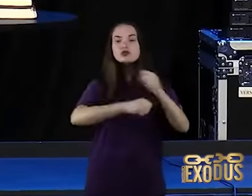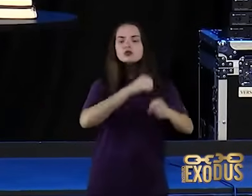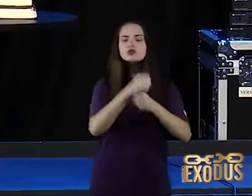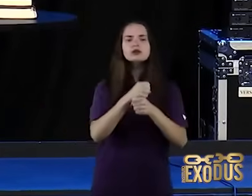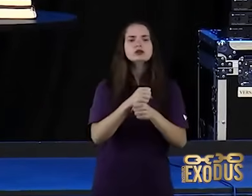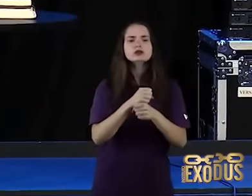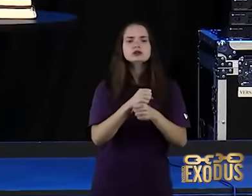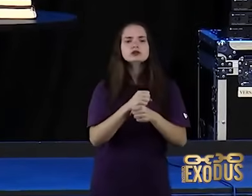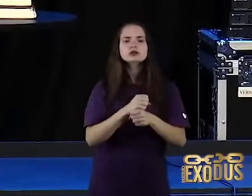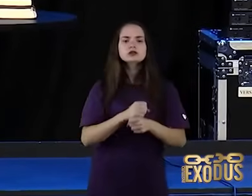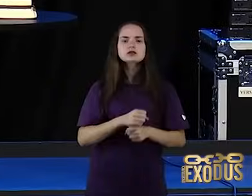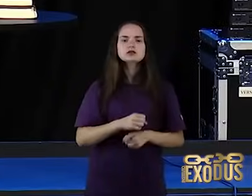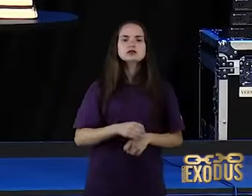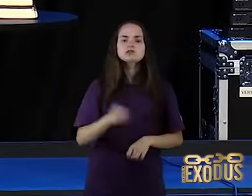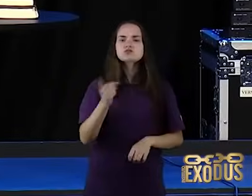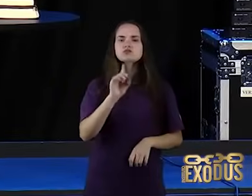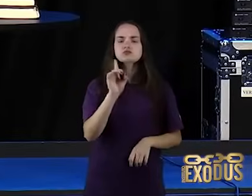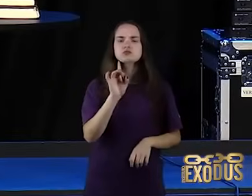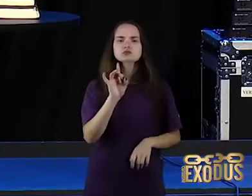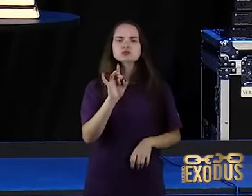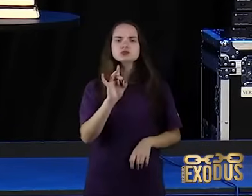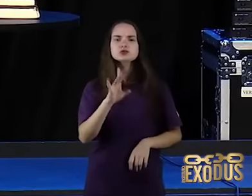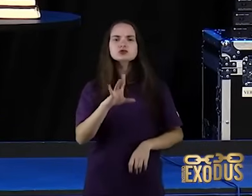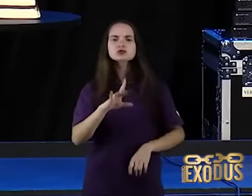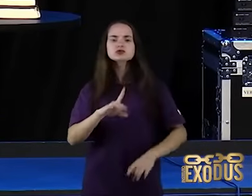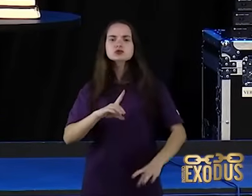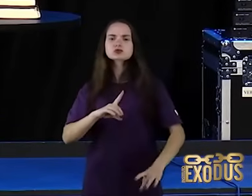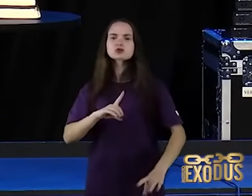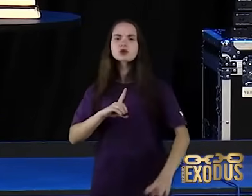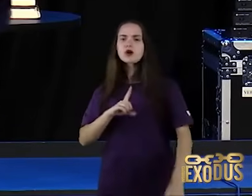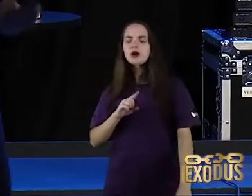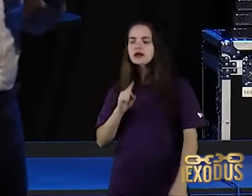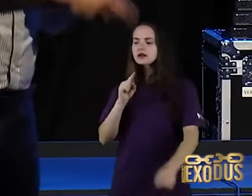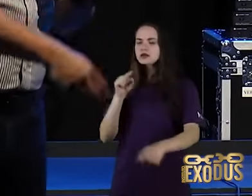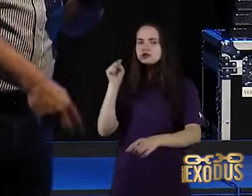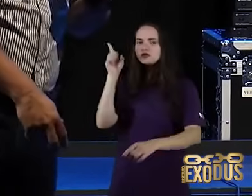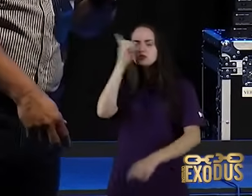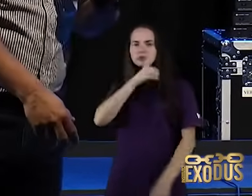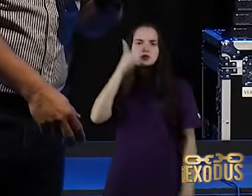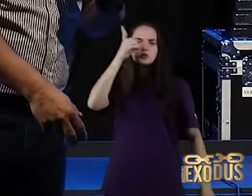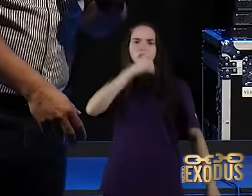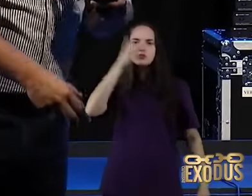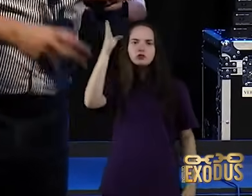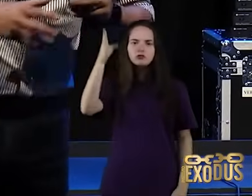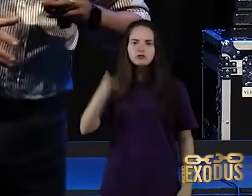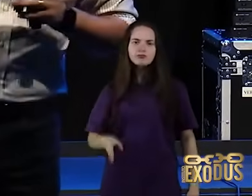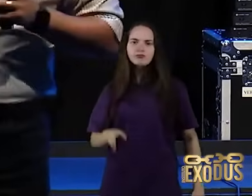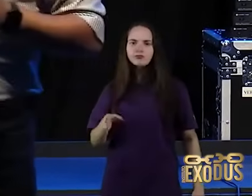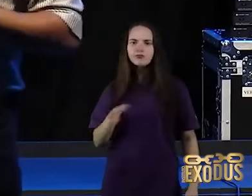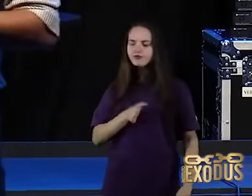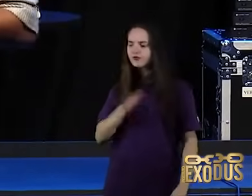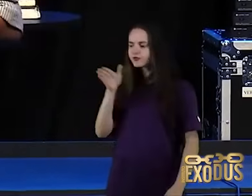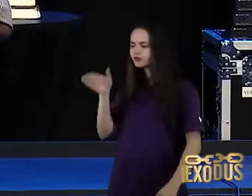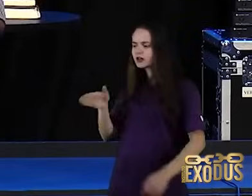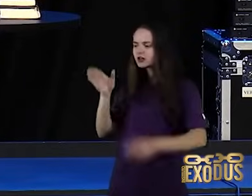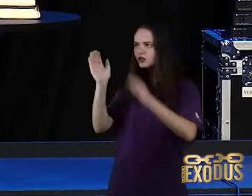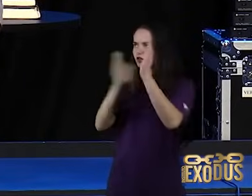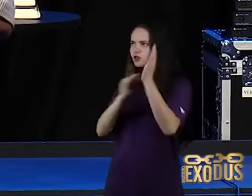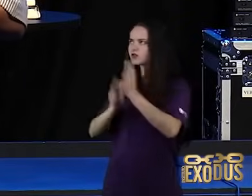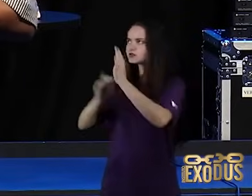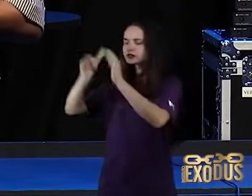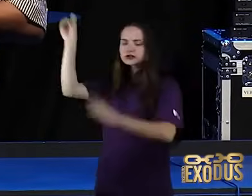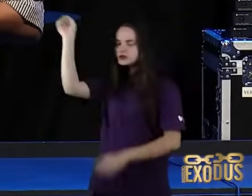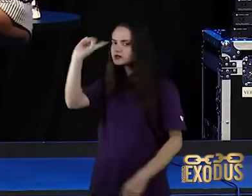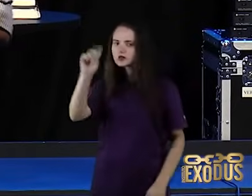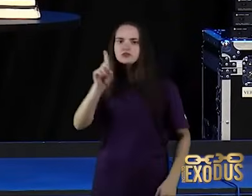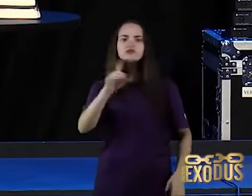coleção de encontros apenas no domingo para sentar louvar e ouvir a Deus o nosso ano é um ano de sede de